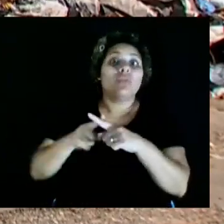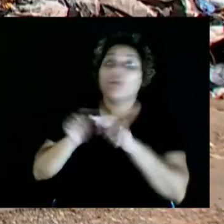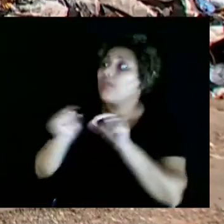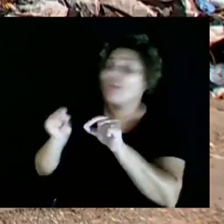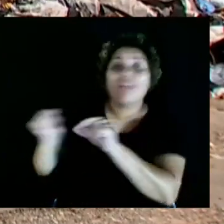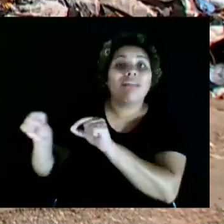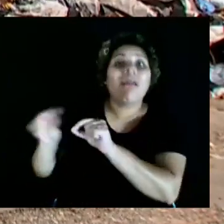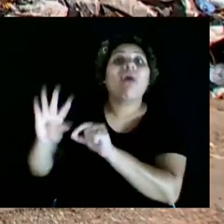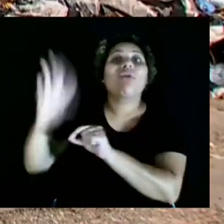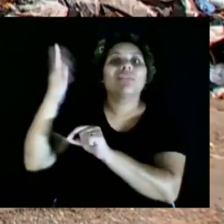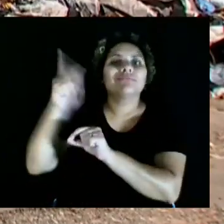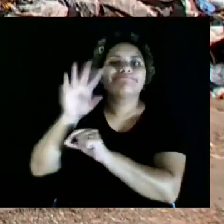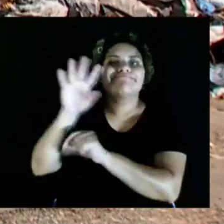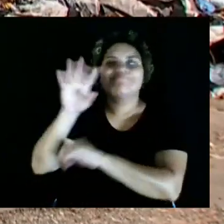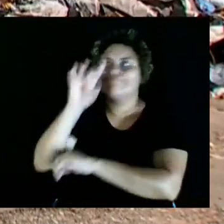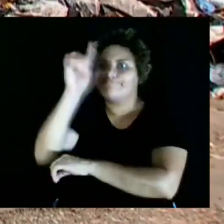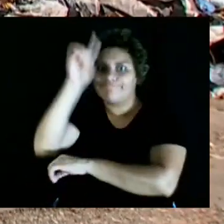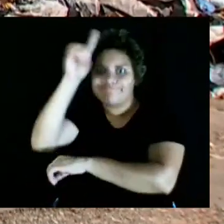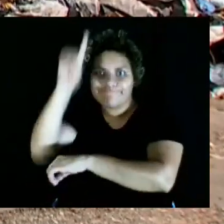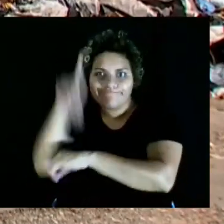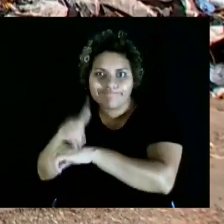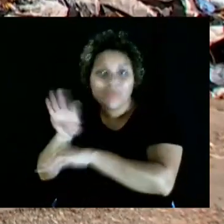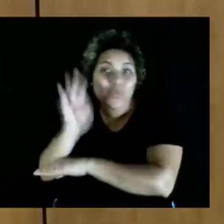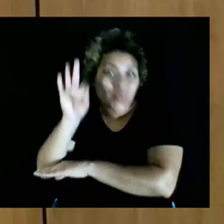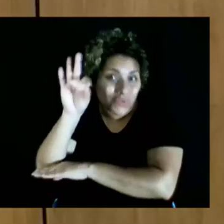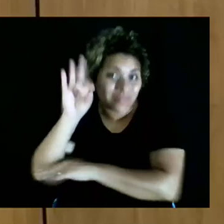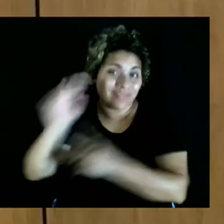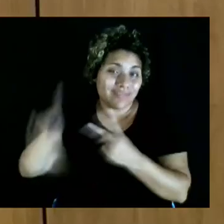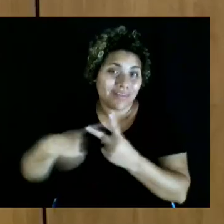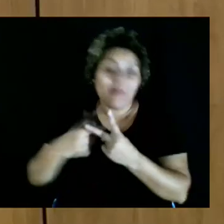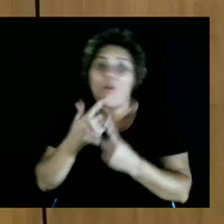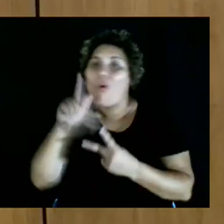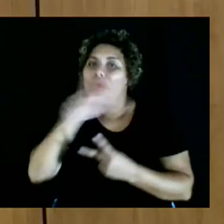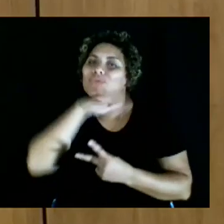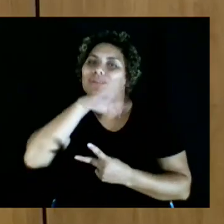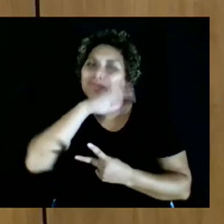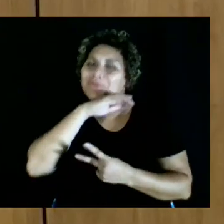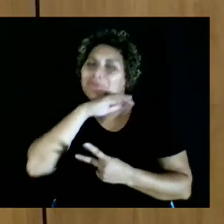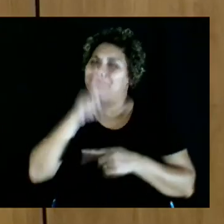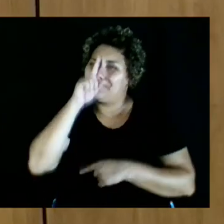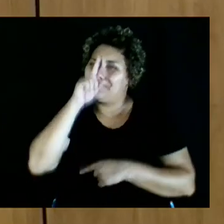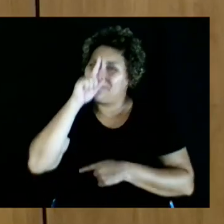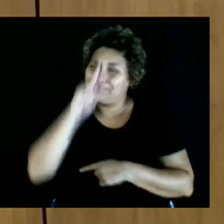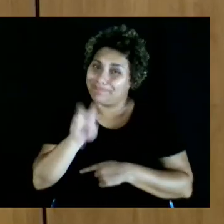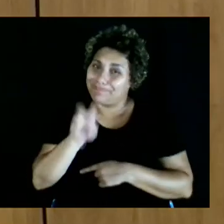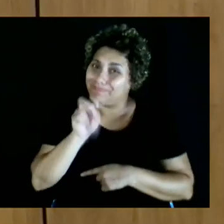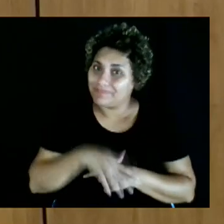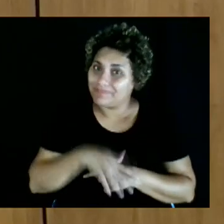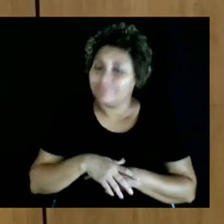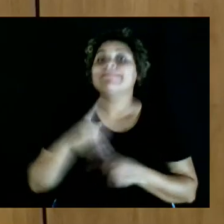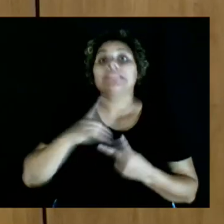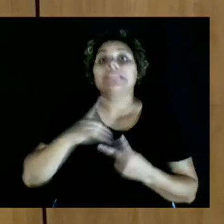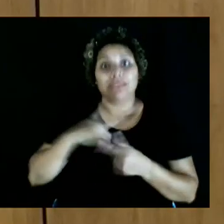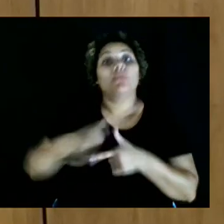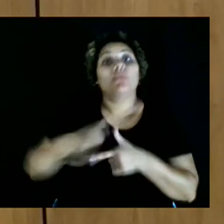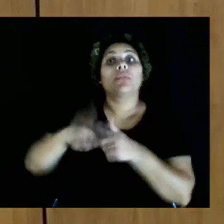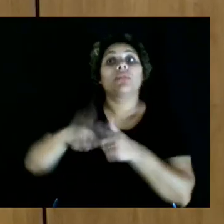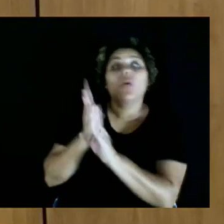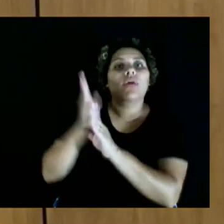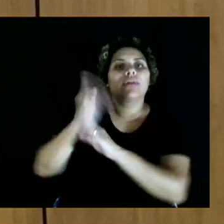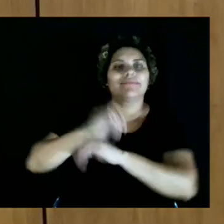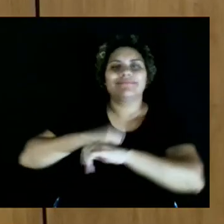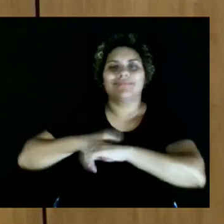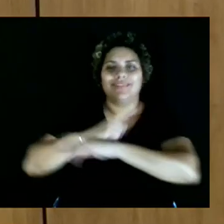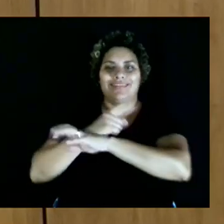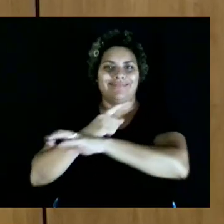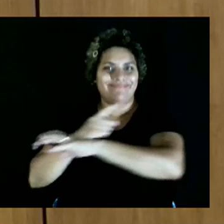do mosquito da dengue e outros animais peçonhentos. Nós temos um problema das picadas de escorpião, porque geralmente ele fica ali na região